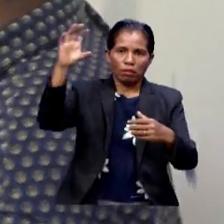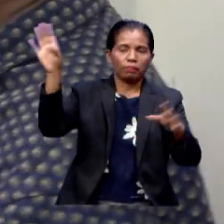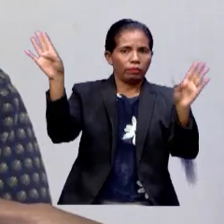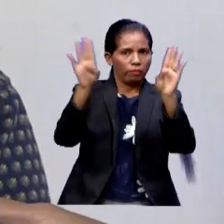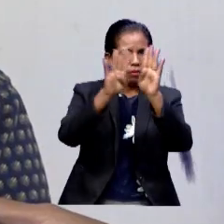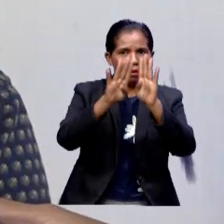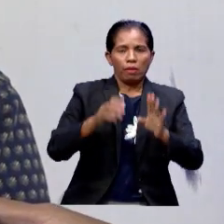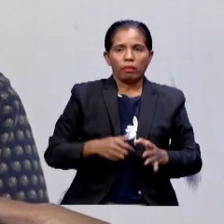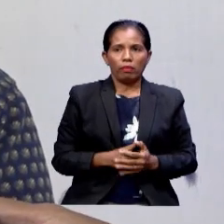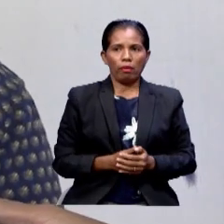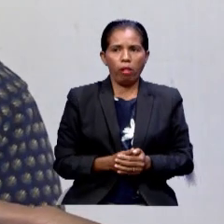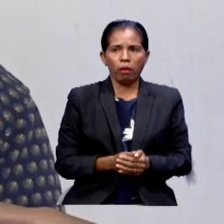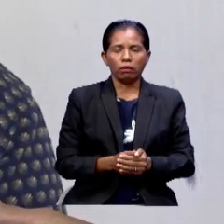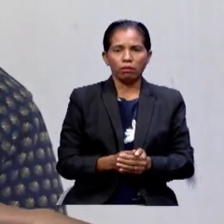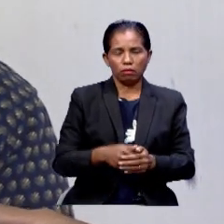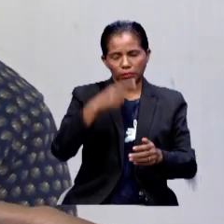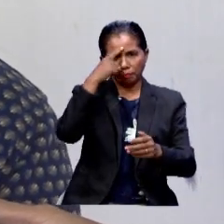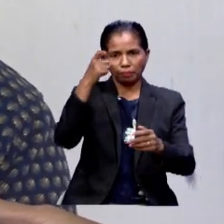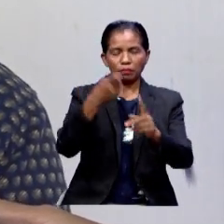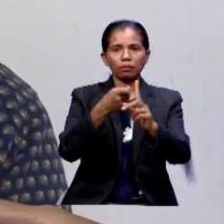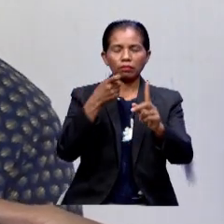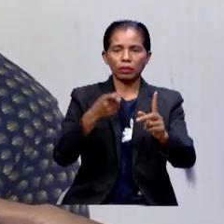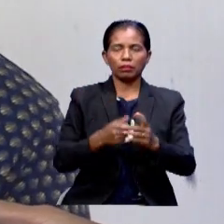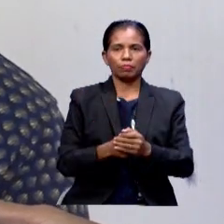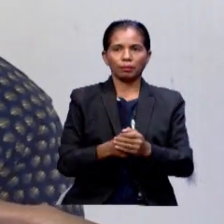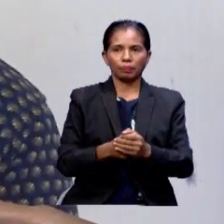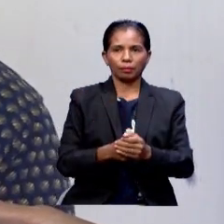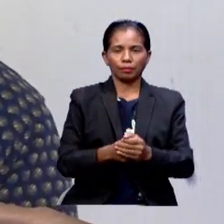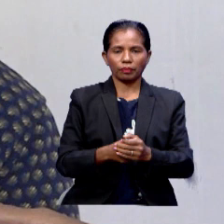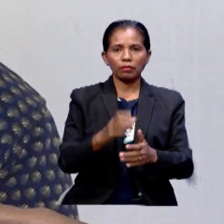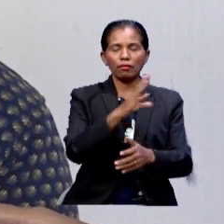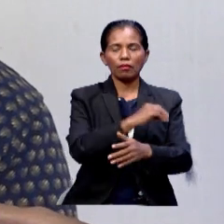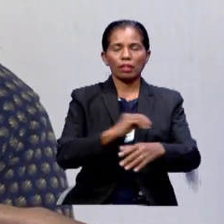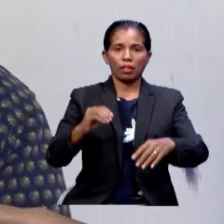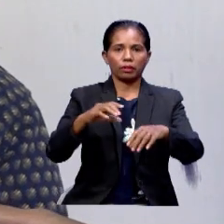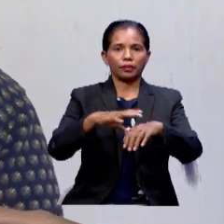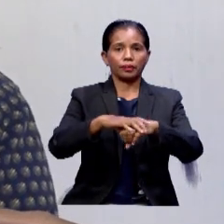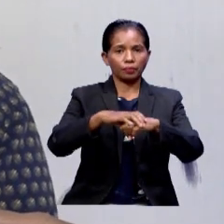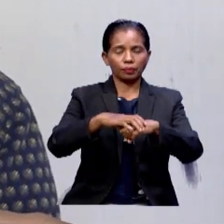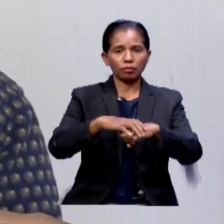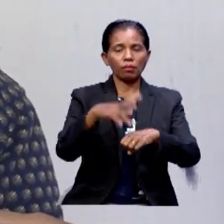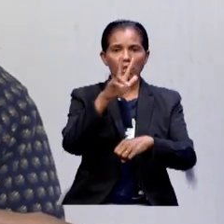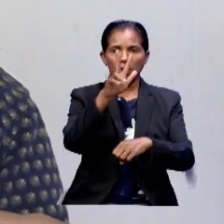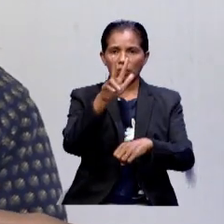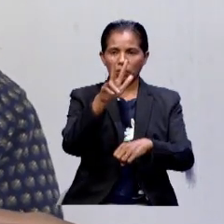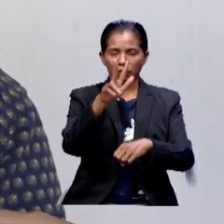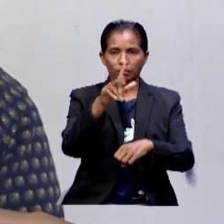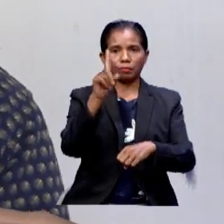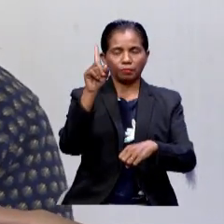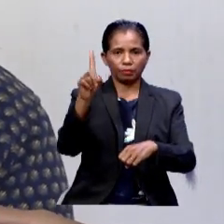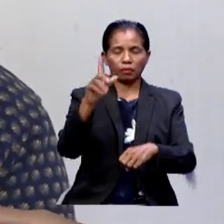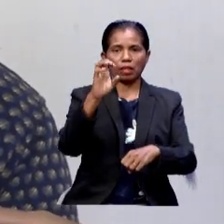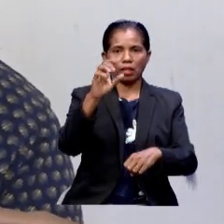Tahun husi eclipse solar ne ia tipu tolu ida maka